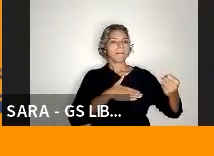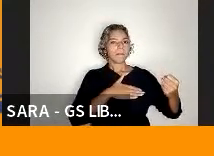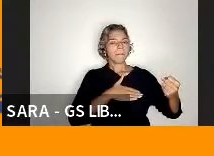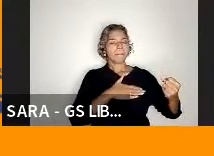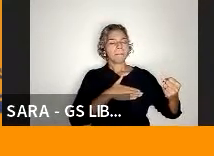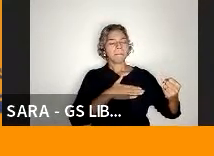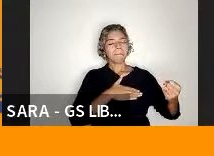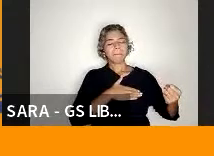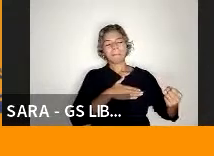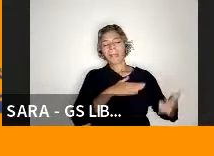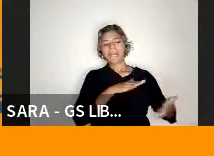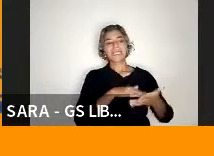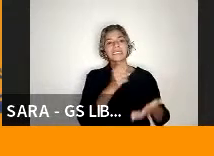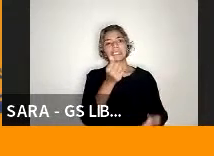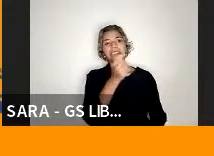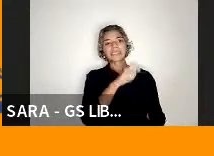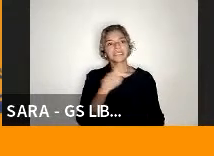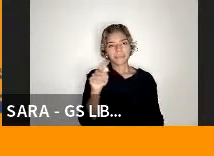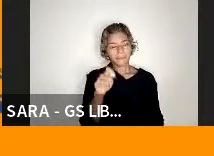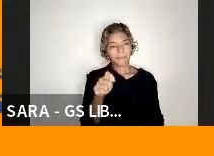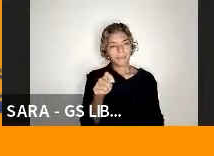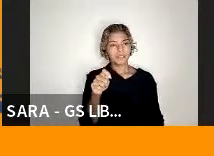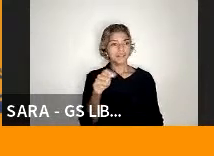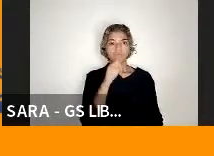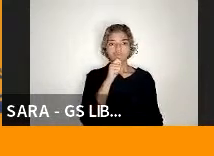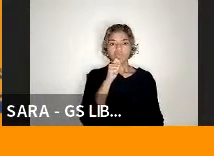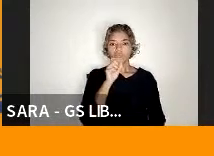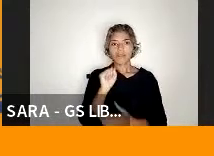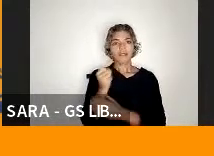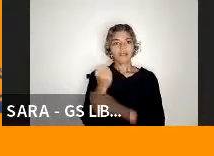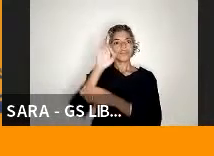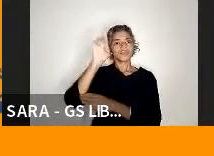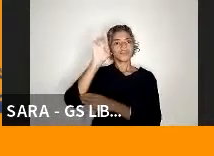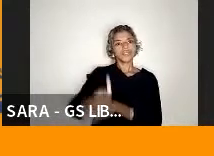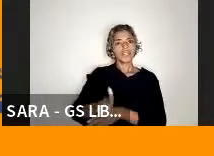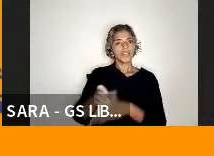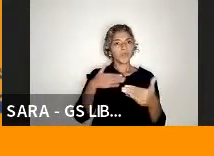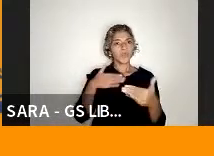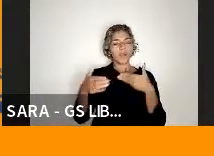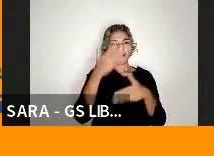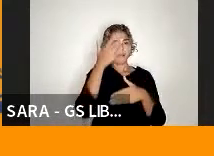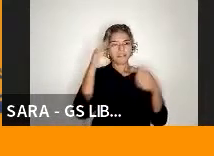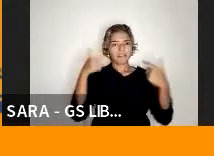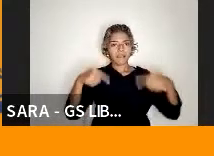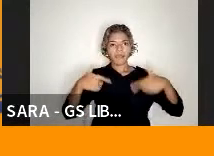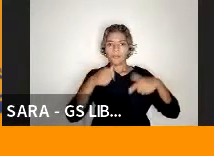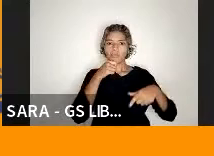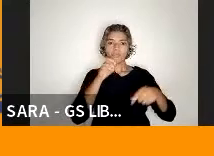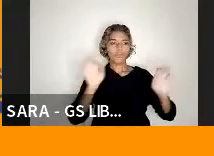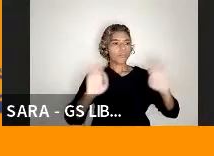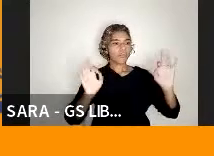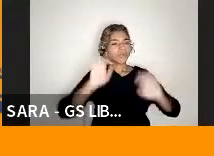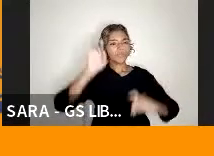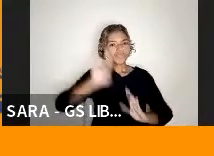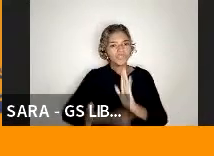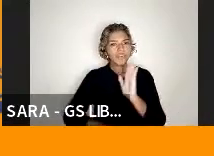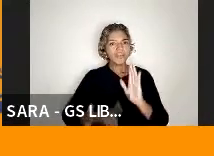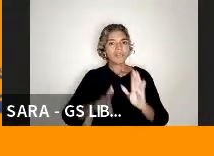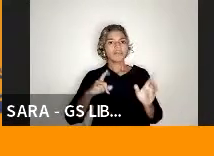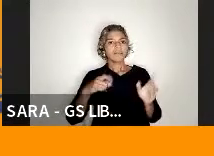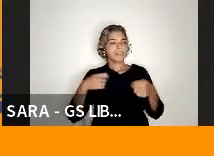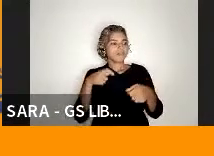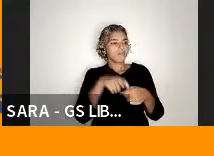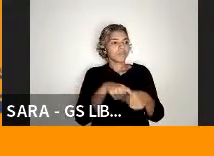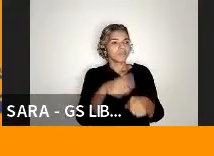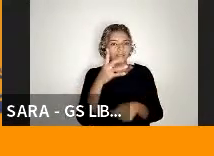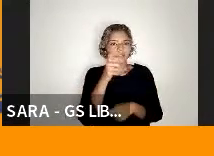durante os 6 primeiros meses da criança, não garantia esse direito a qualquer trabalhadora, qualquer pessoa, qualquer mulher da instituição. Então,